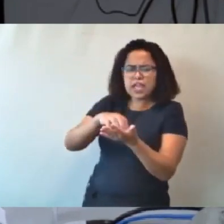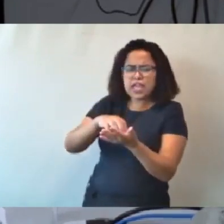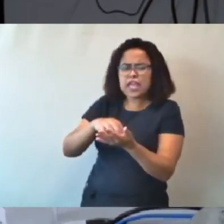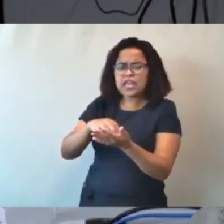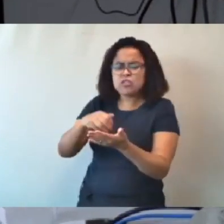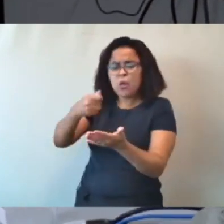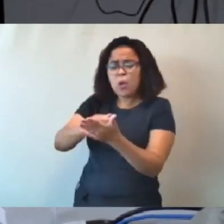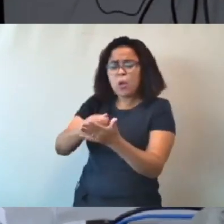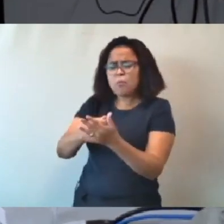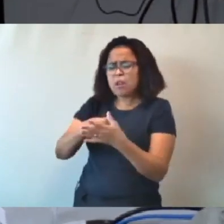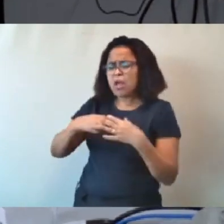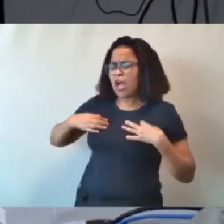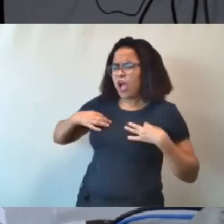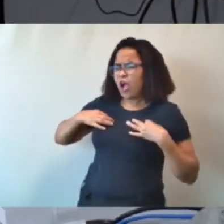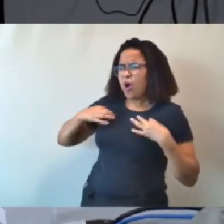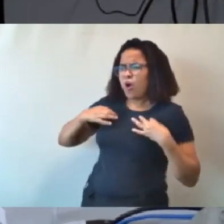era